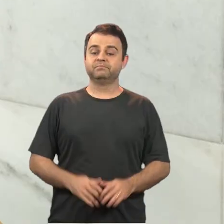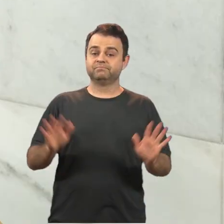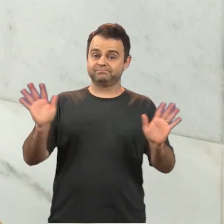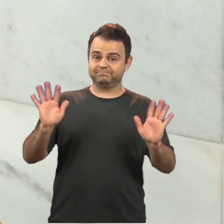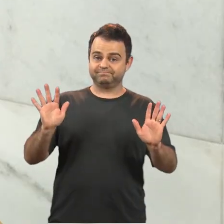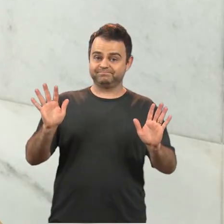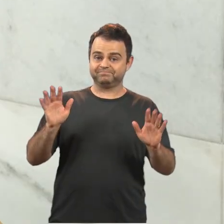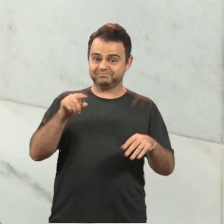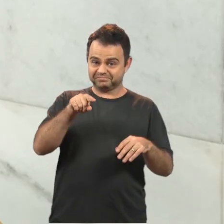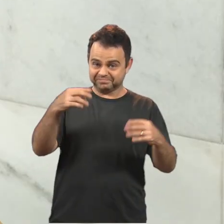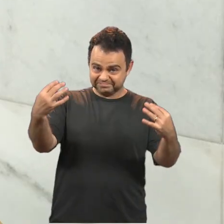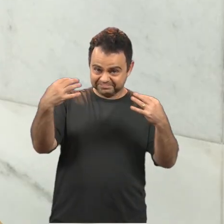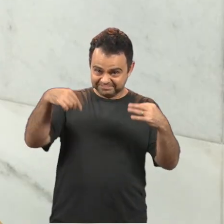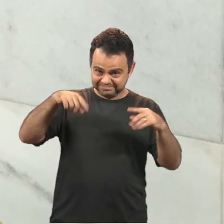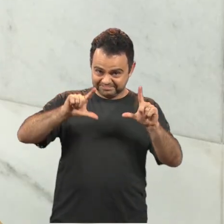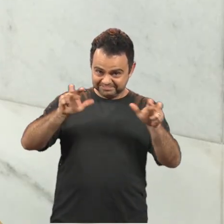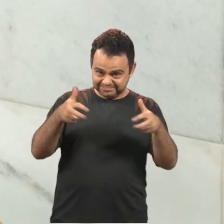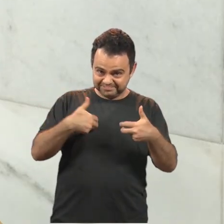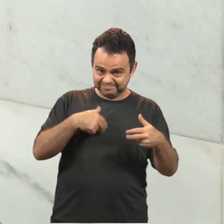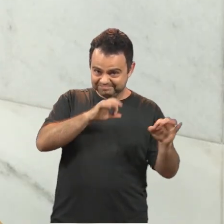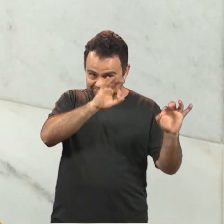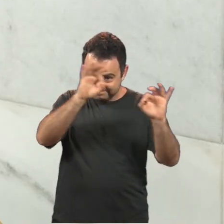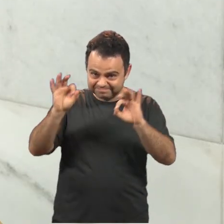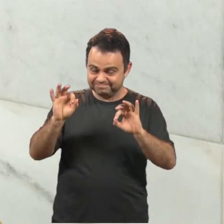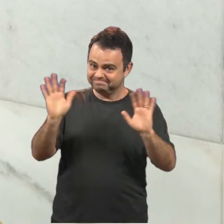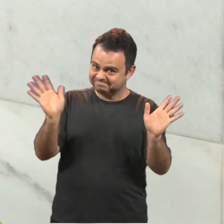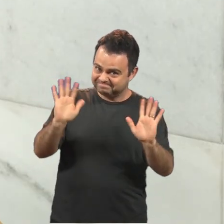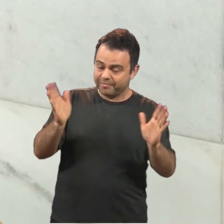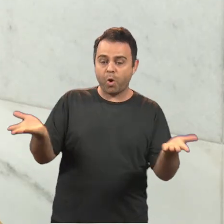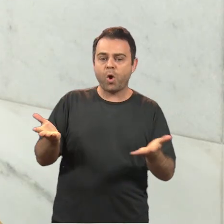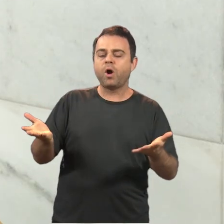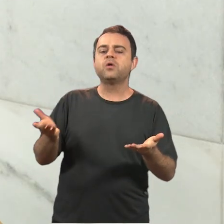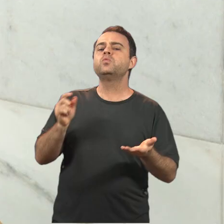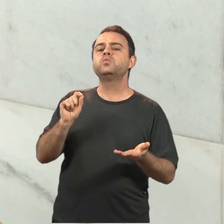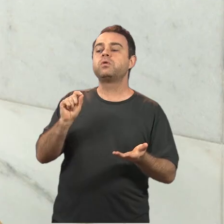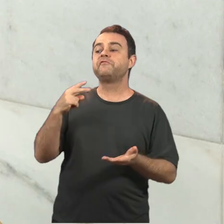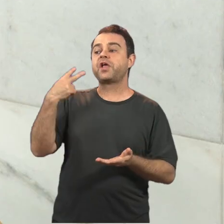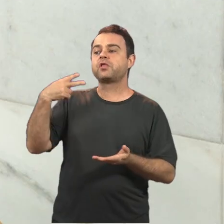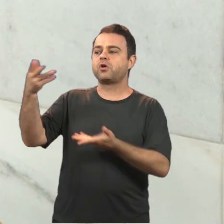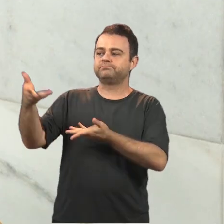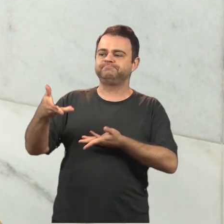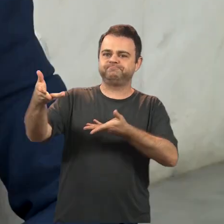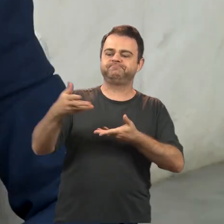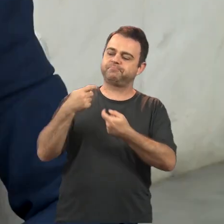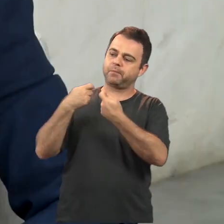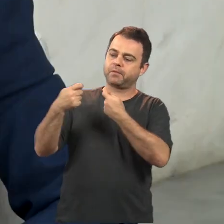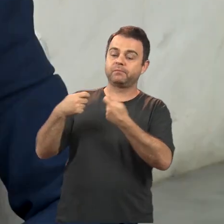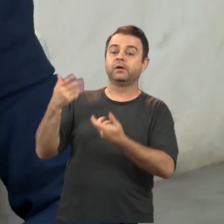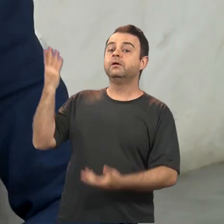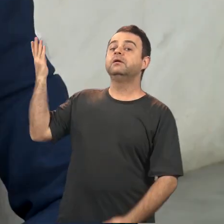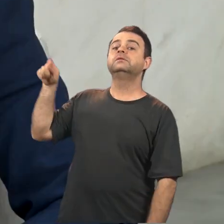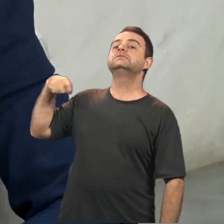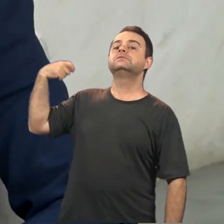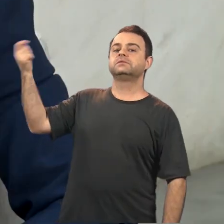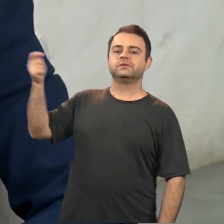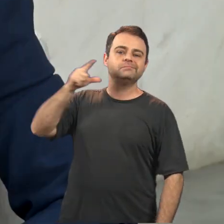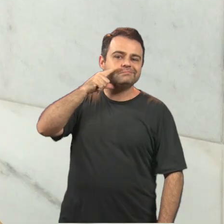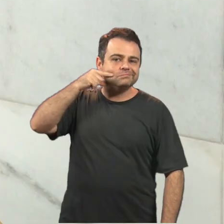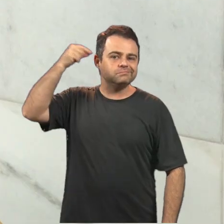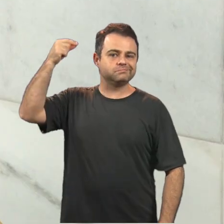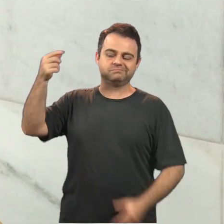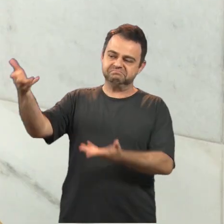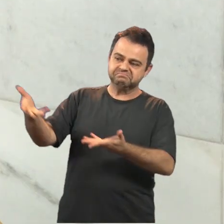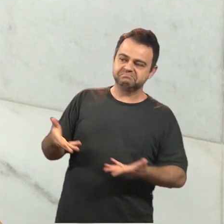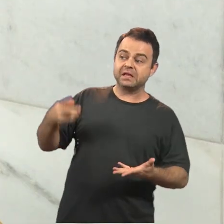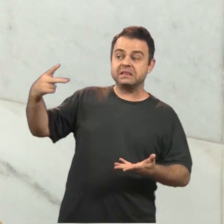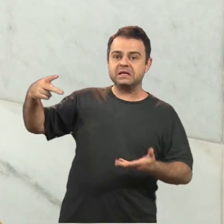Olá, bem-vindo você que está assistindo a programação da TV Câmara. No programa de hoje, eu converso com o vereador Jonathan Santos, que já está aqui com a gente para falar